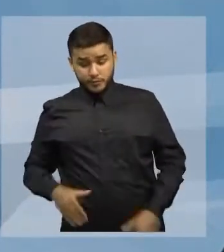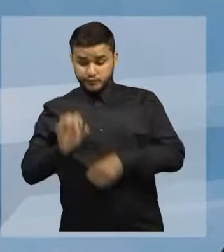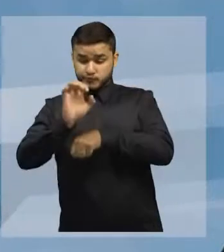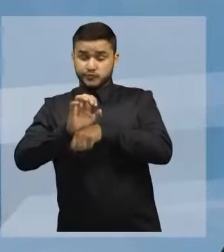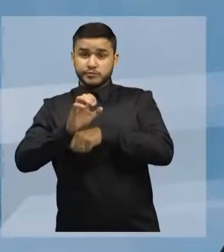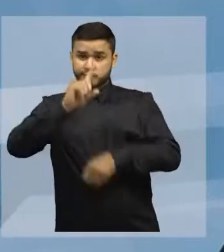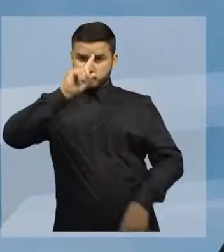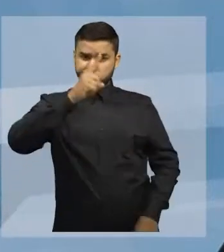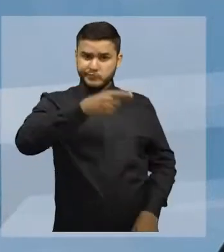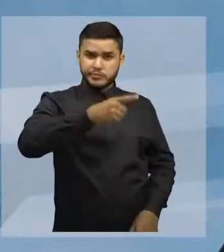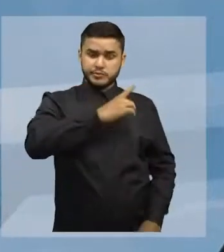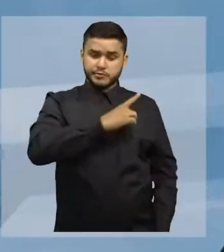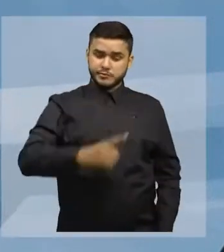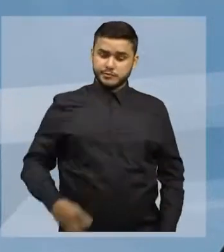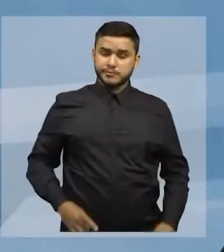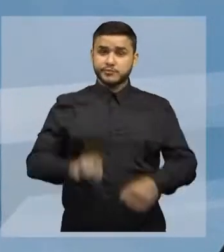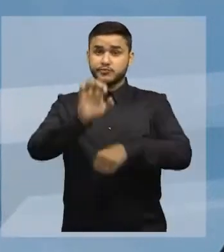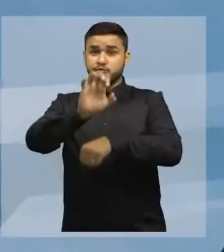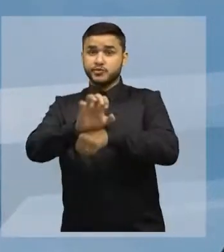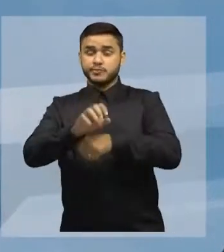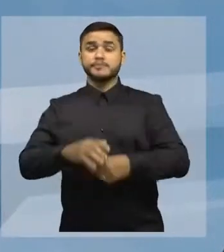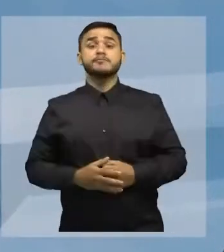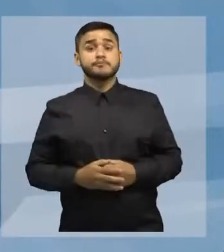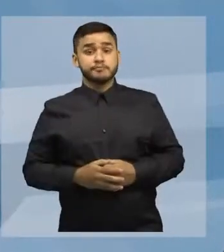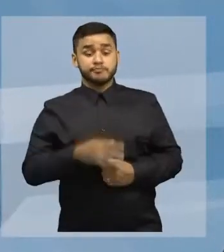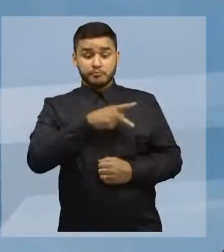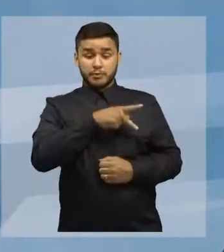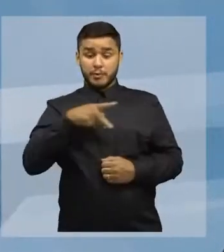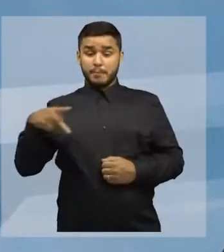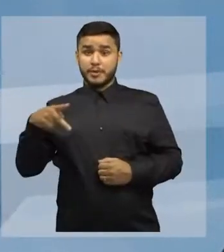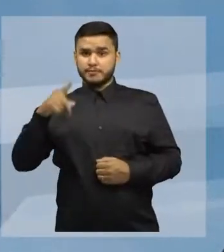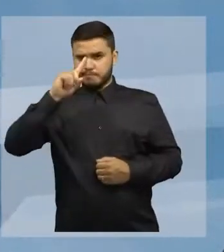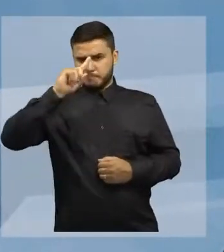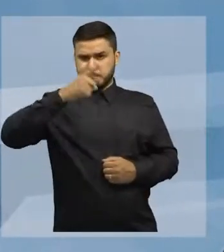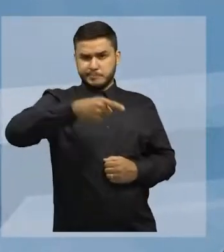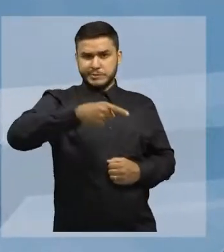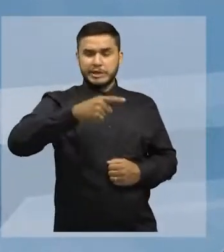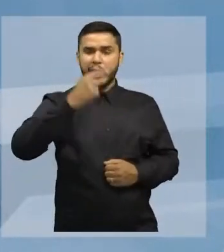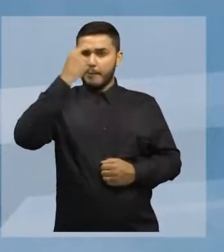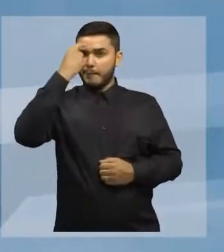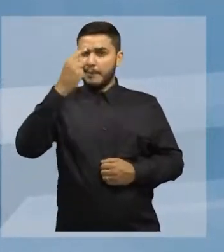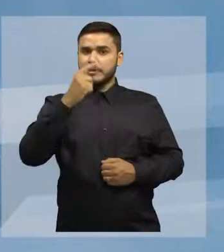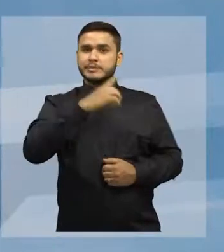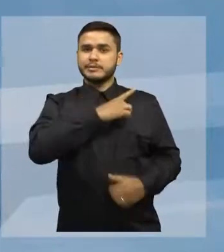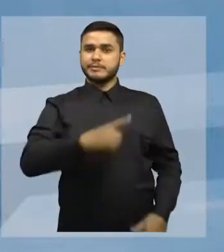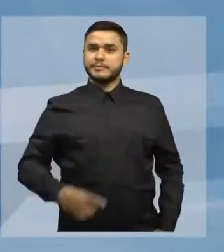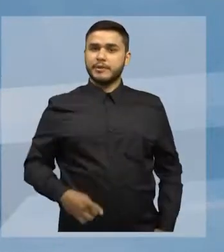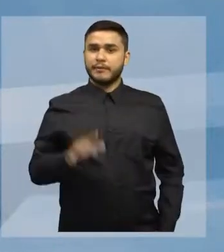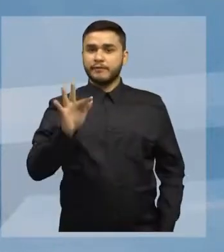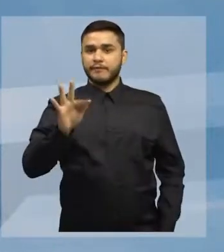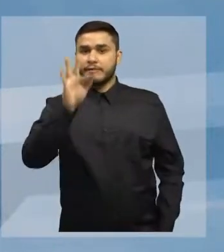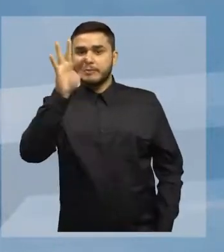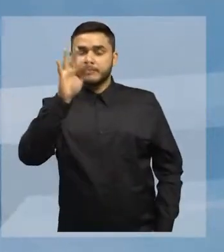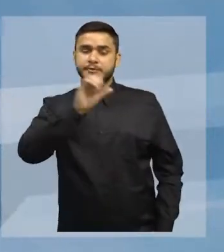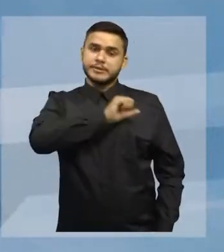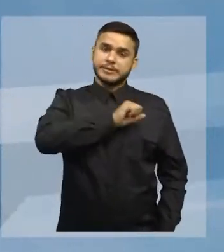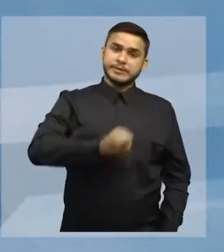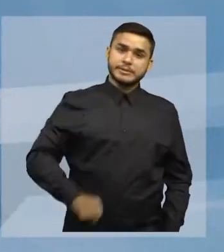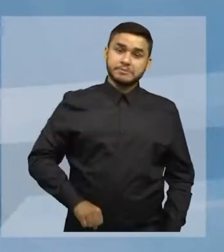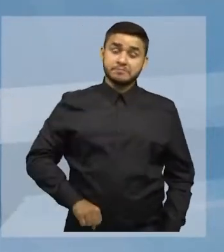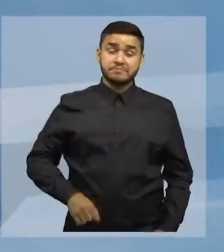República sobre o Congresso Nacional, os governadores sobre as Assembleias Legislativas e os prefeitos sobre as câmaras municipais. Não à